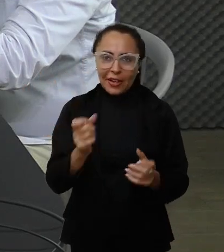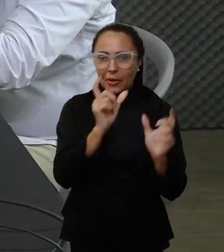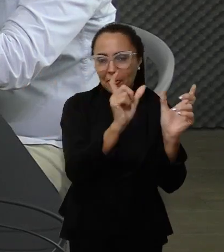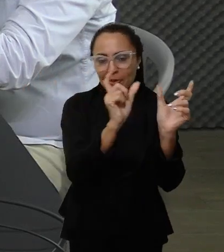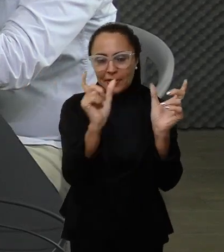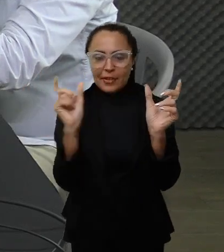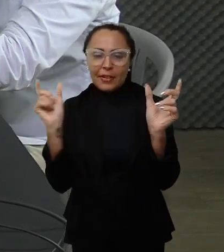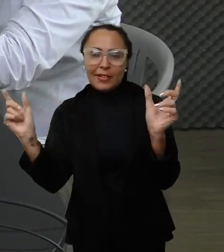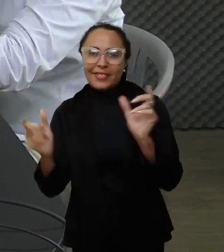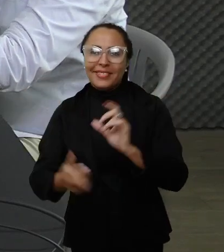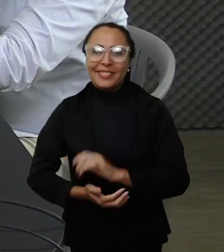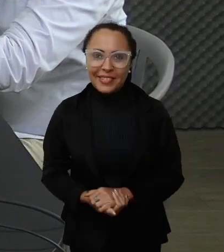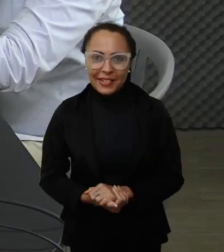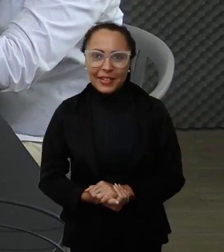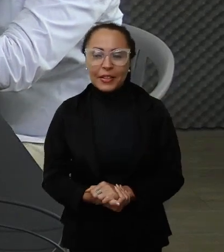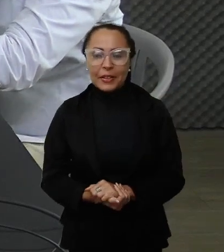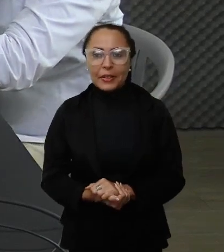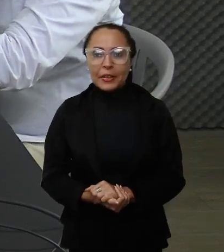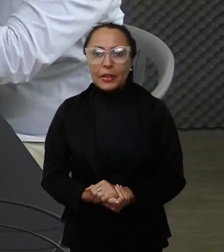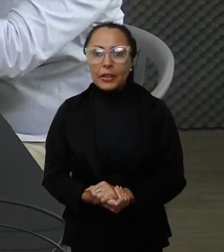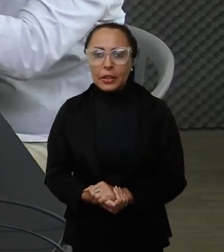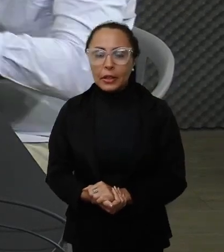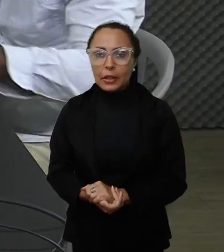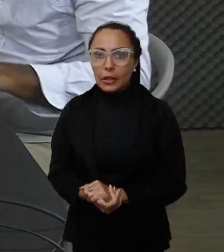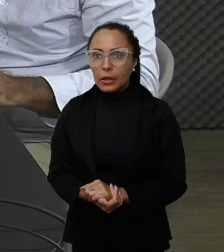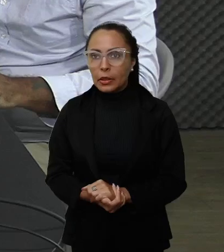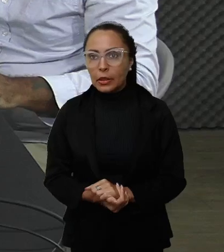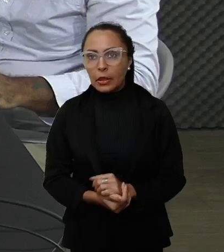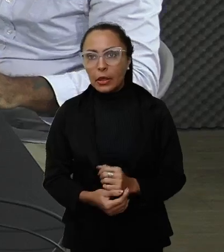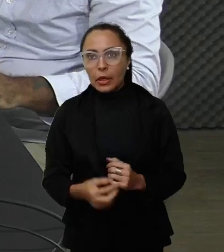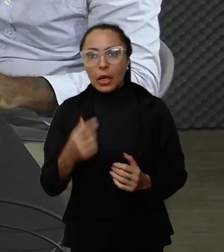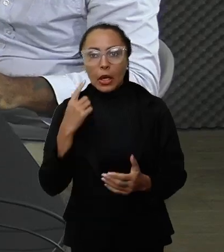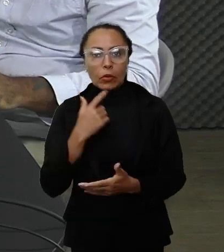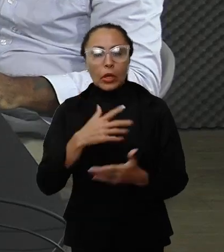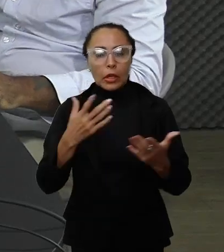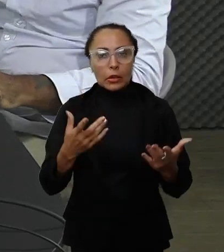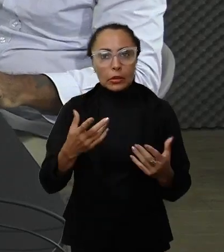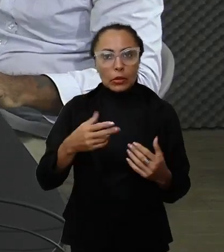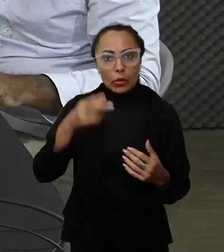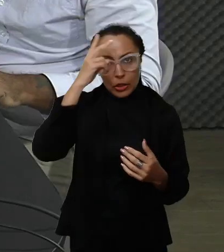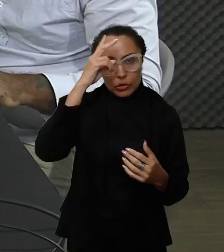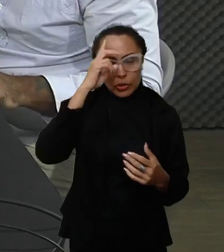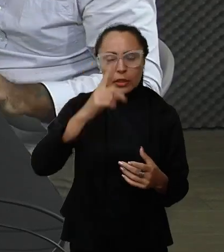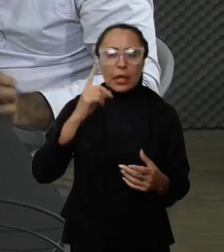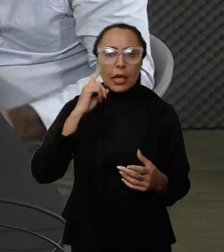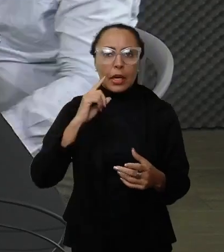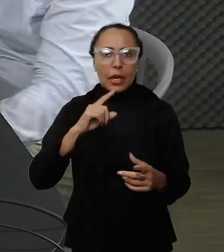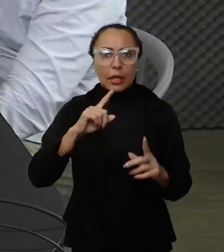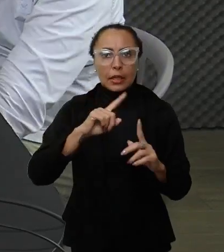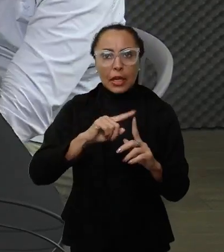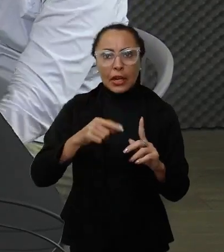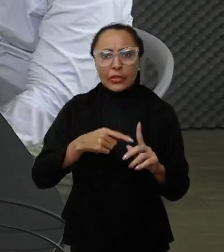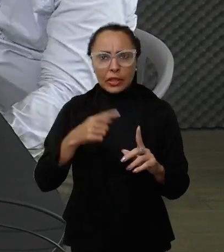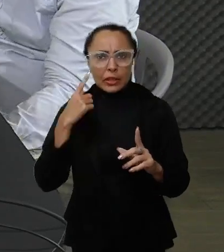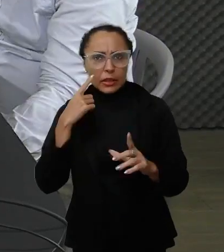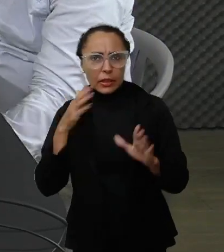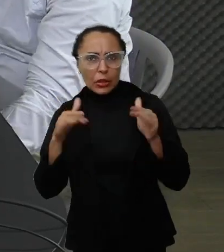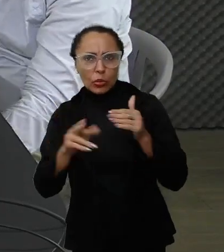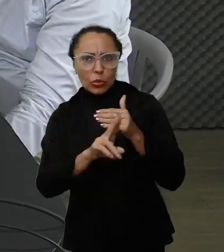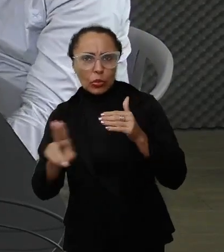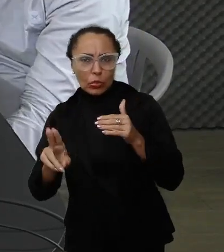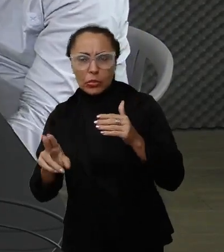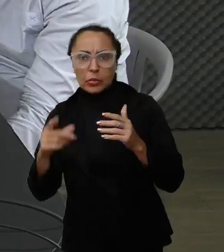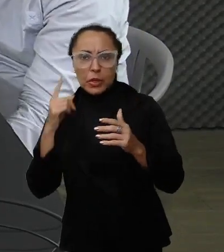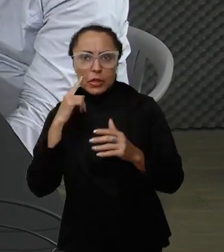né? Então, vou Como é que a upar. gente chamava a grávida de Taubaté, aquela história da grávida de Taubaté? Não era fake news. Como é que tinha algum nome específico? Não, era